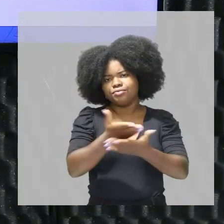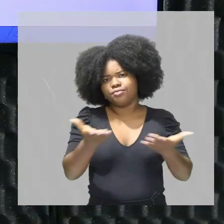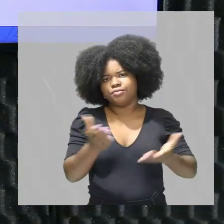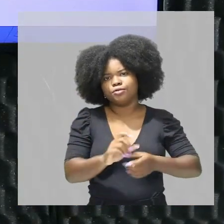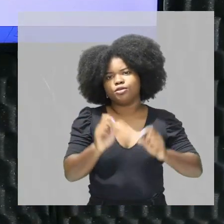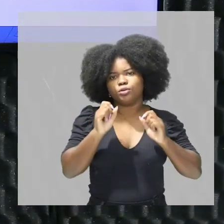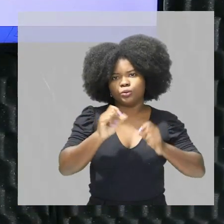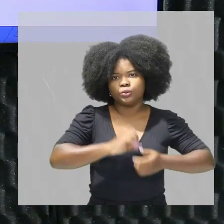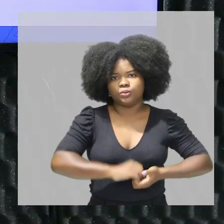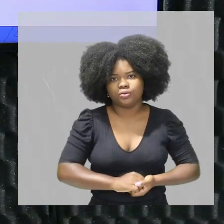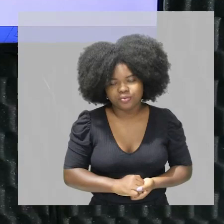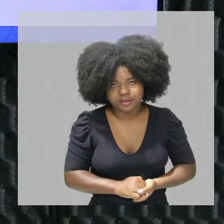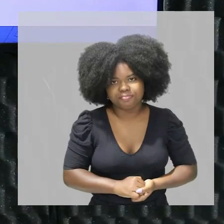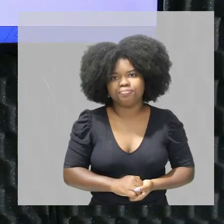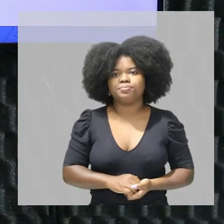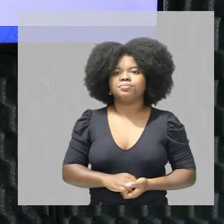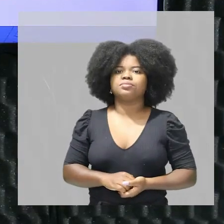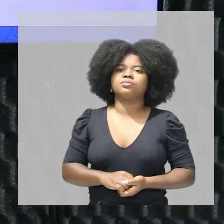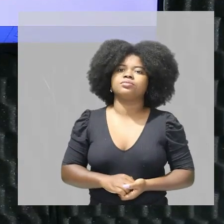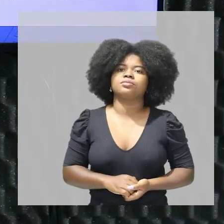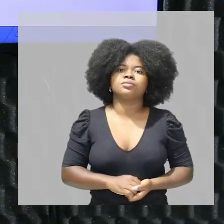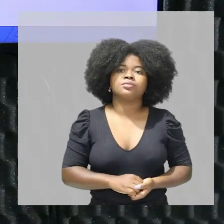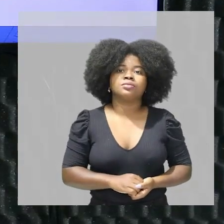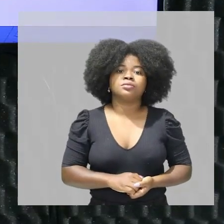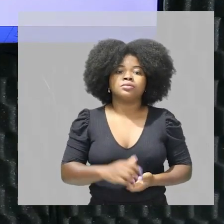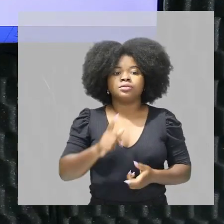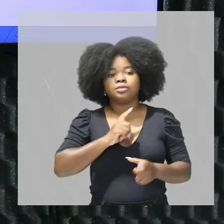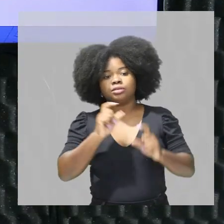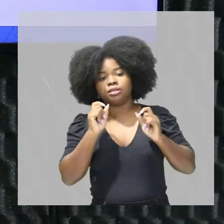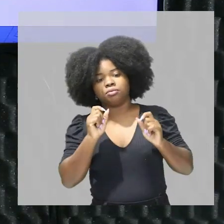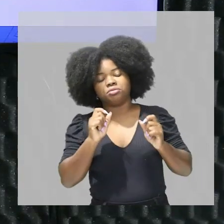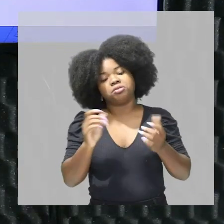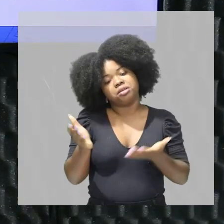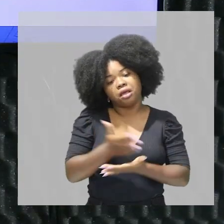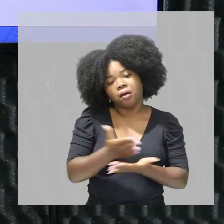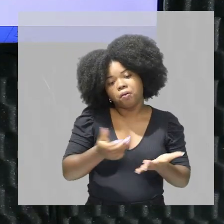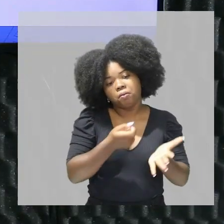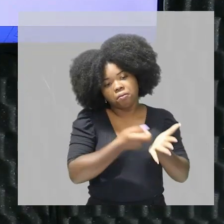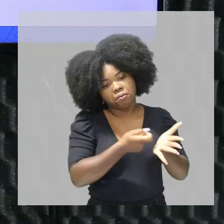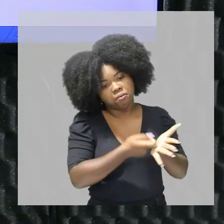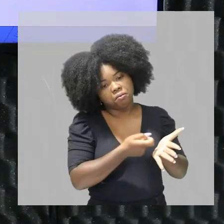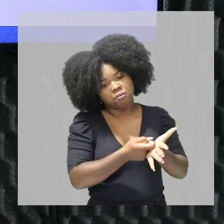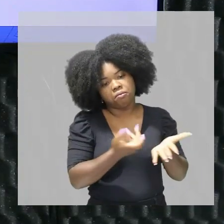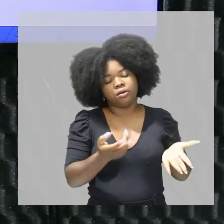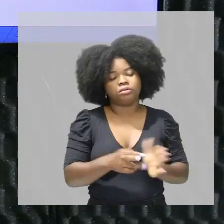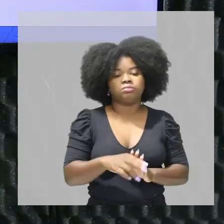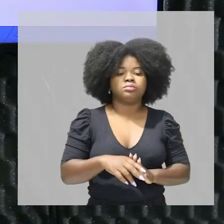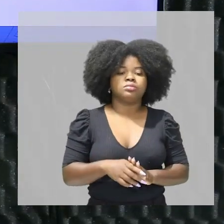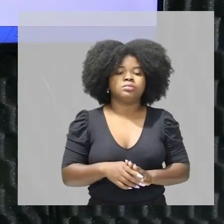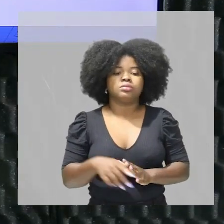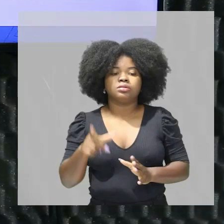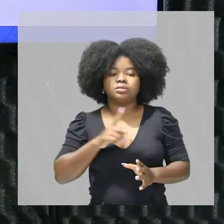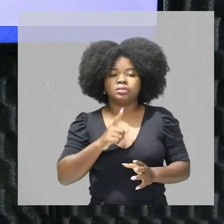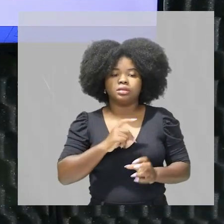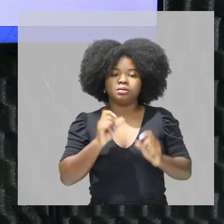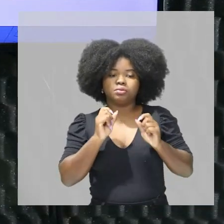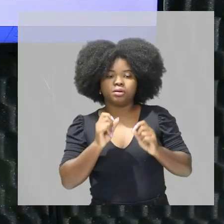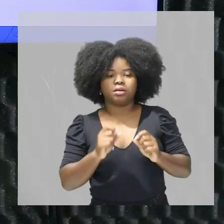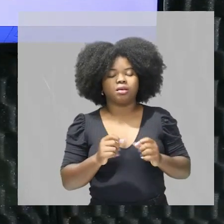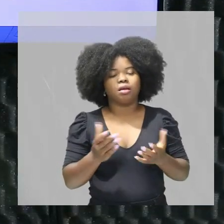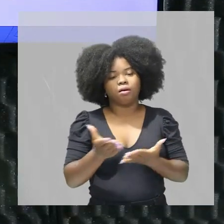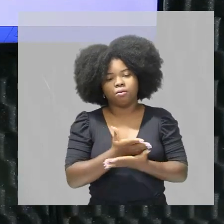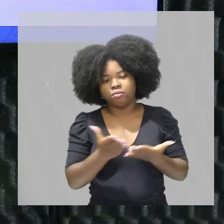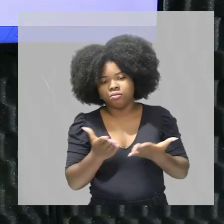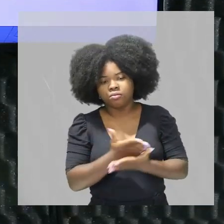eu só preciso ele tem algumas peculiaridades né E tem algumas questões envolvidas ali tá